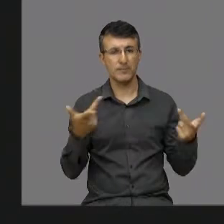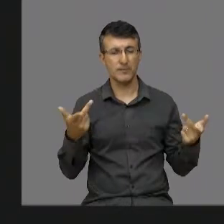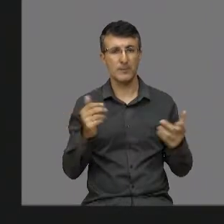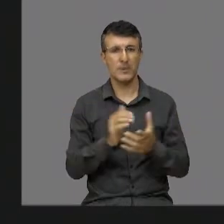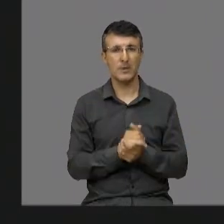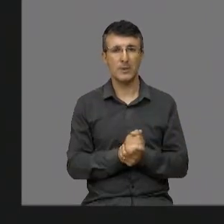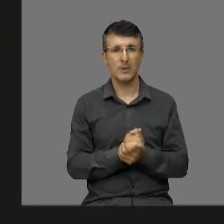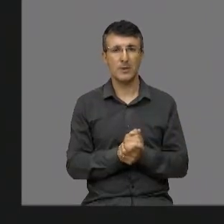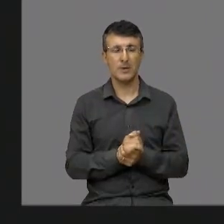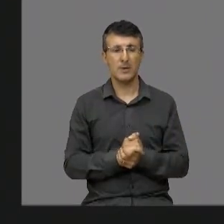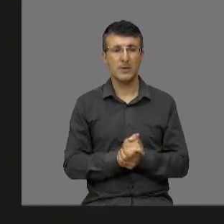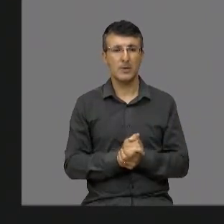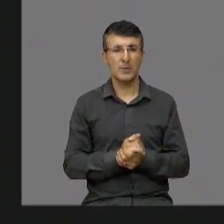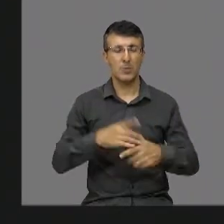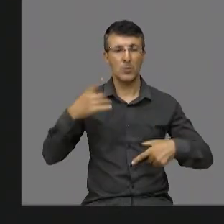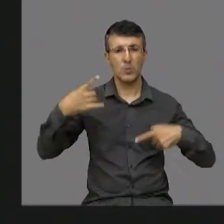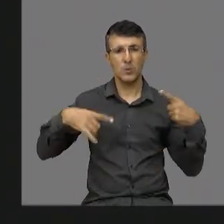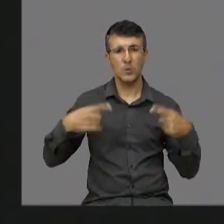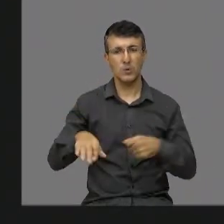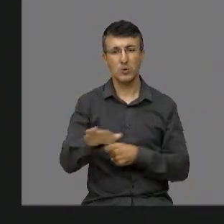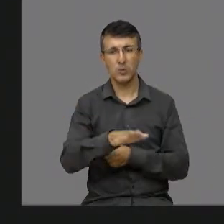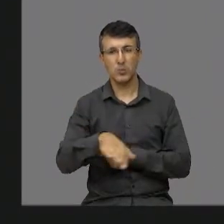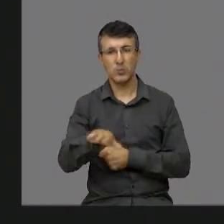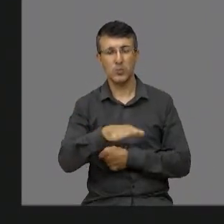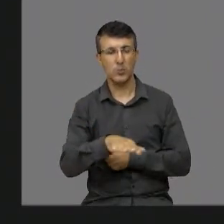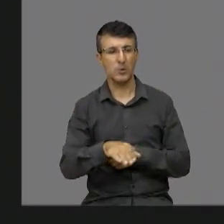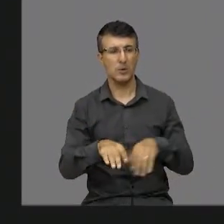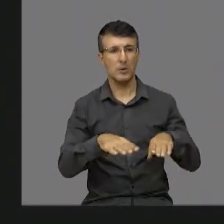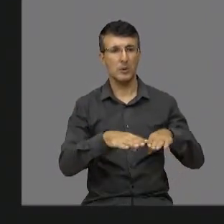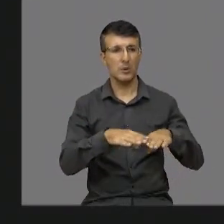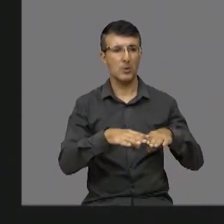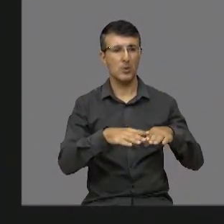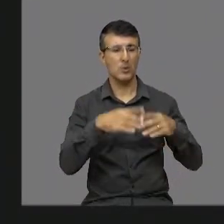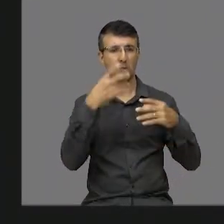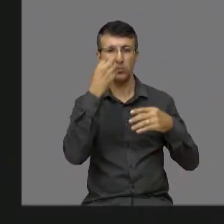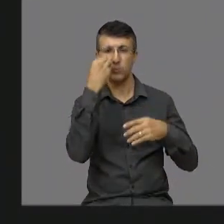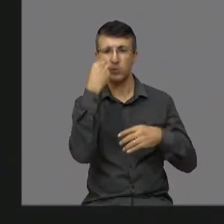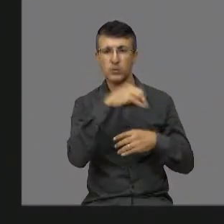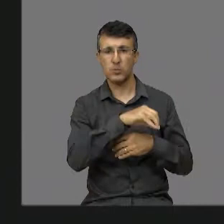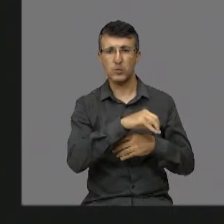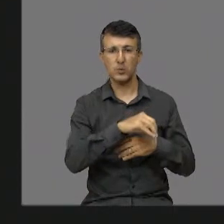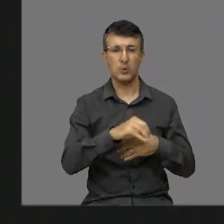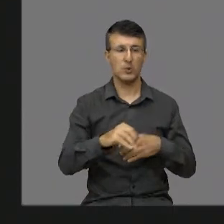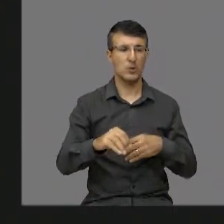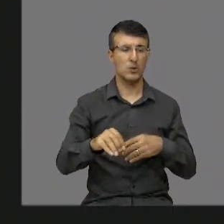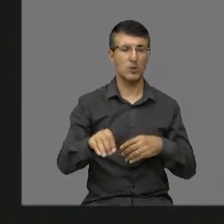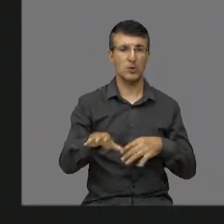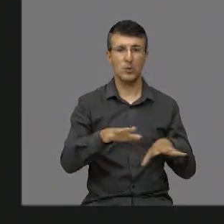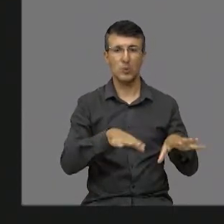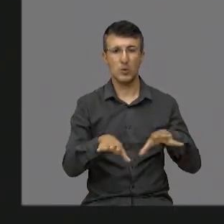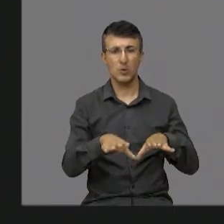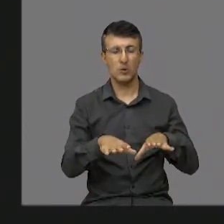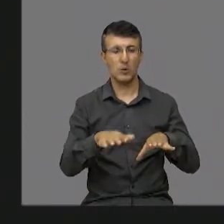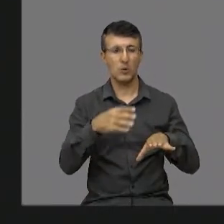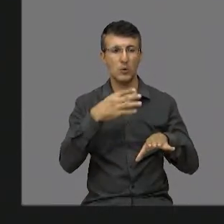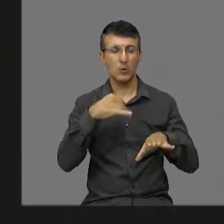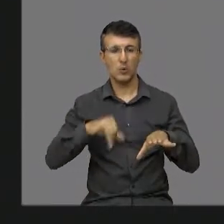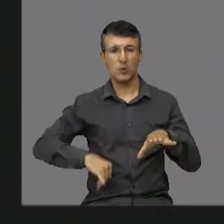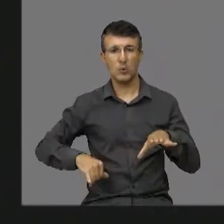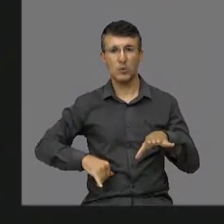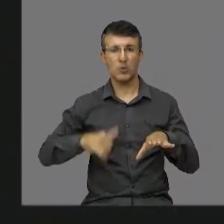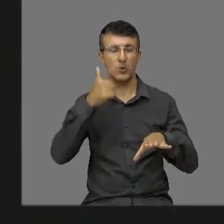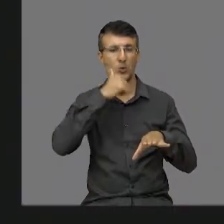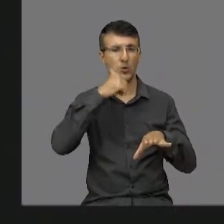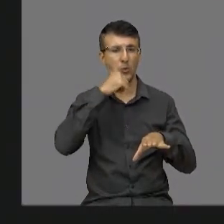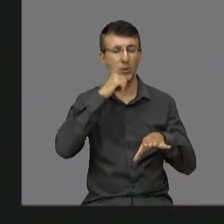as discriminações sofridas por mulheres, atende os casos relacionados à violência